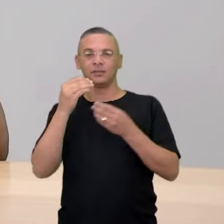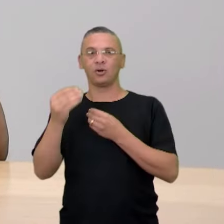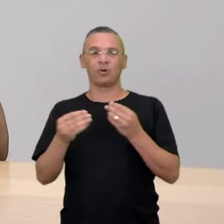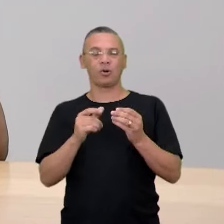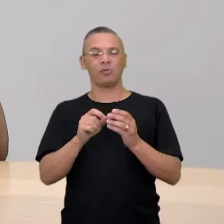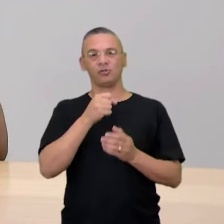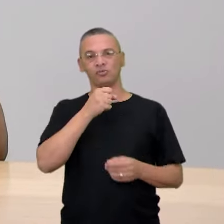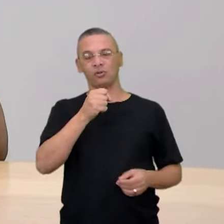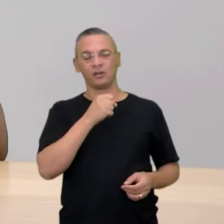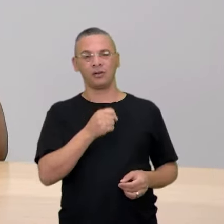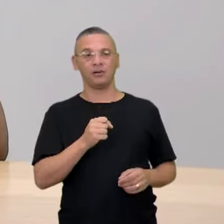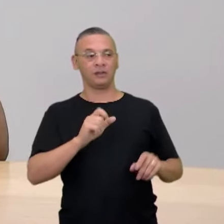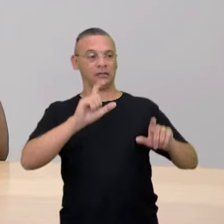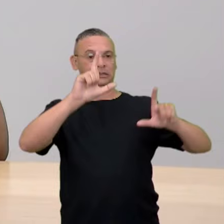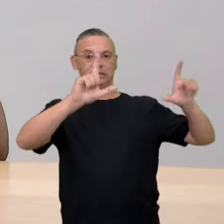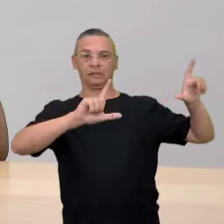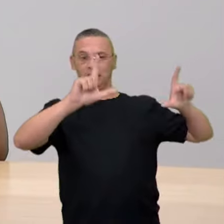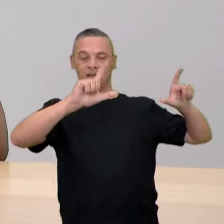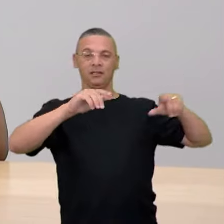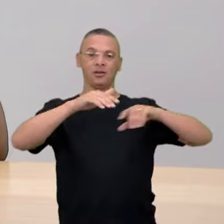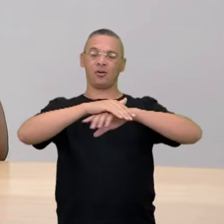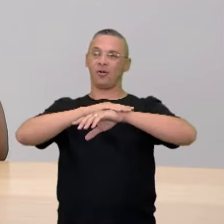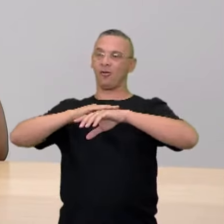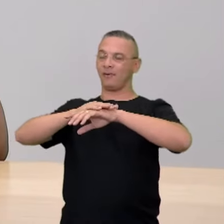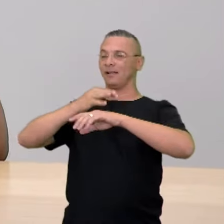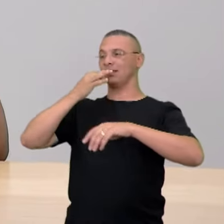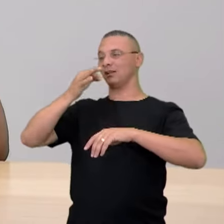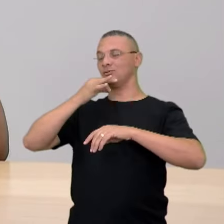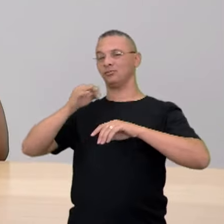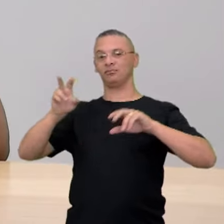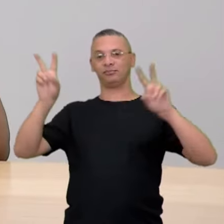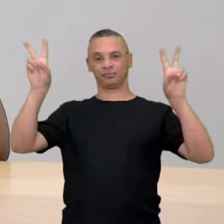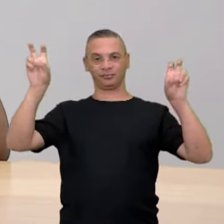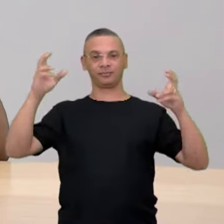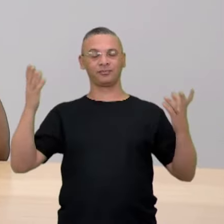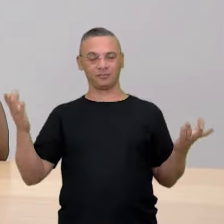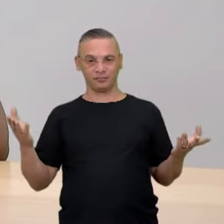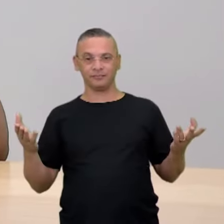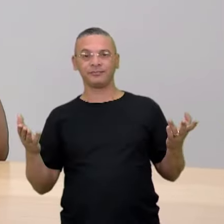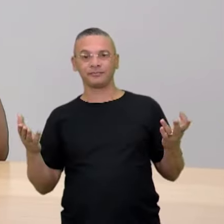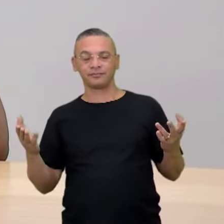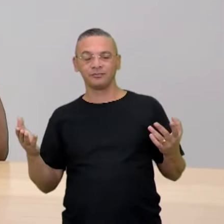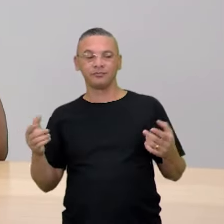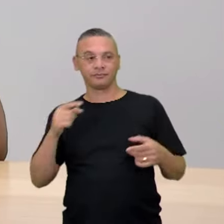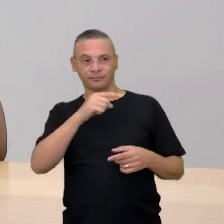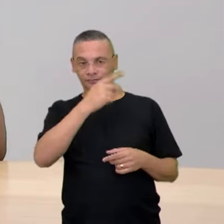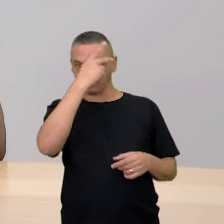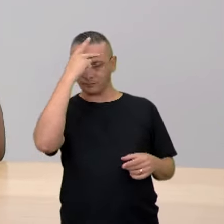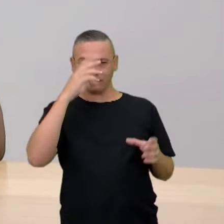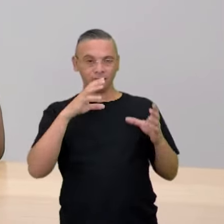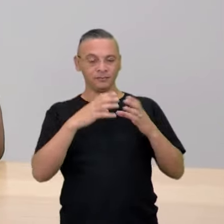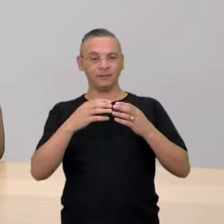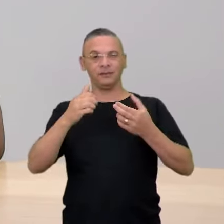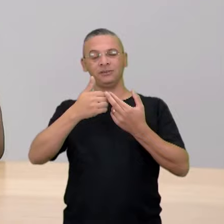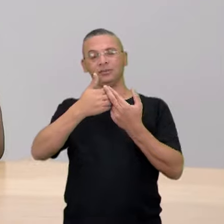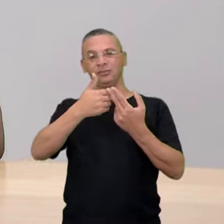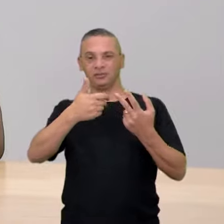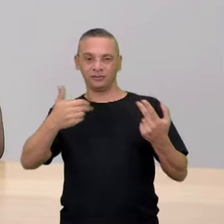jornalismo. Então, a imprensa debatendo a própria imprensa, né, e essa é a ideia, você vê como que eles trazem